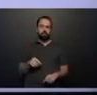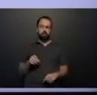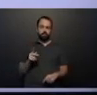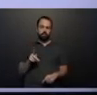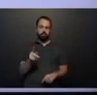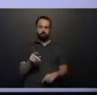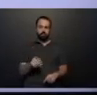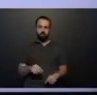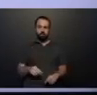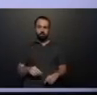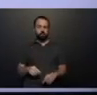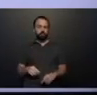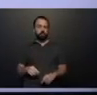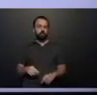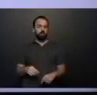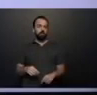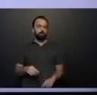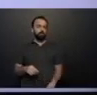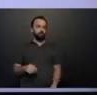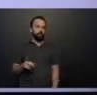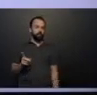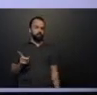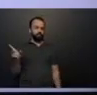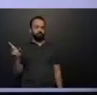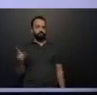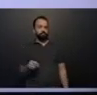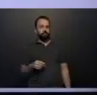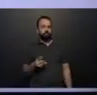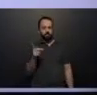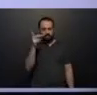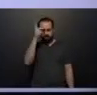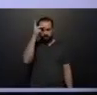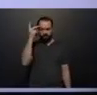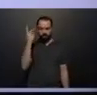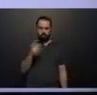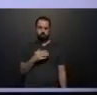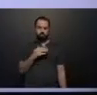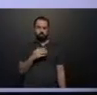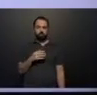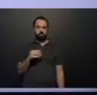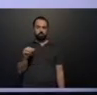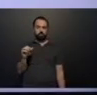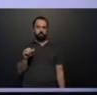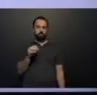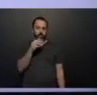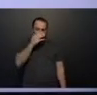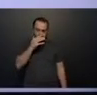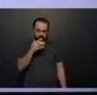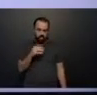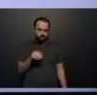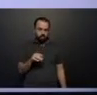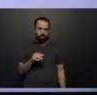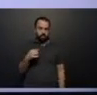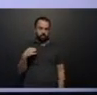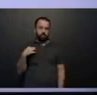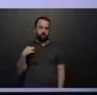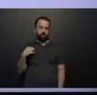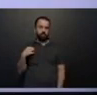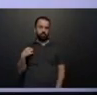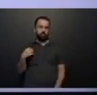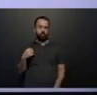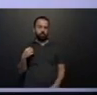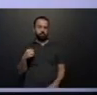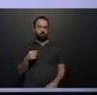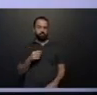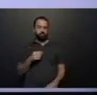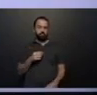pessoas podem ser alérgicas não somente aos pelos de animais, não somente gatos, outros animais também, mas também alérgicos